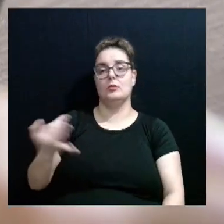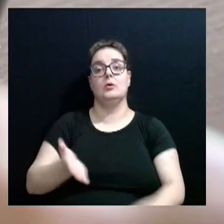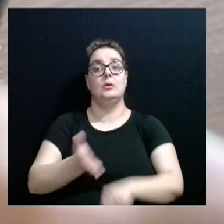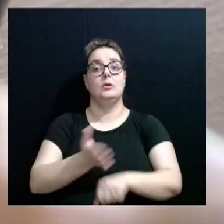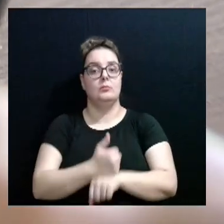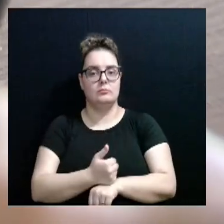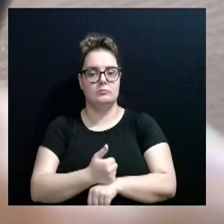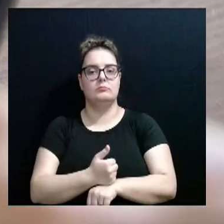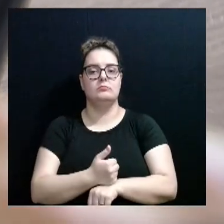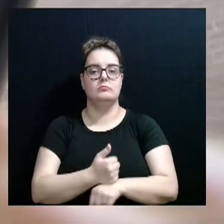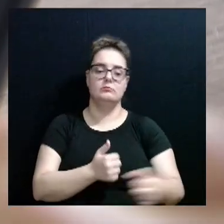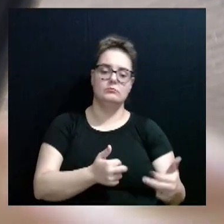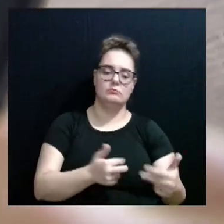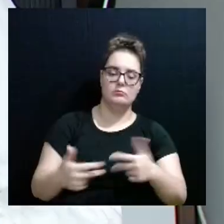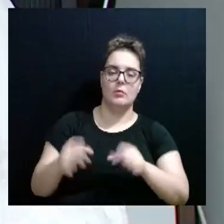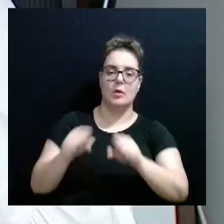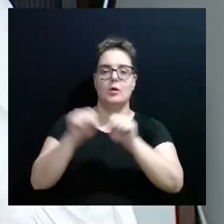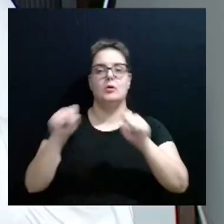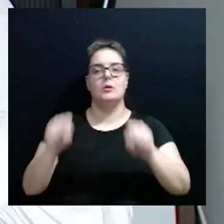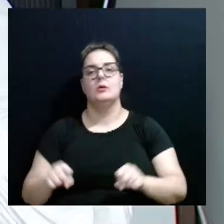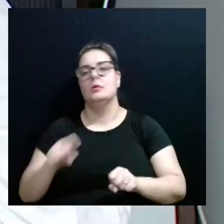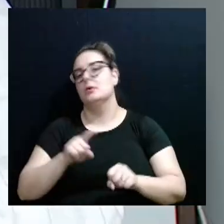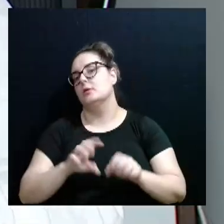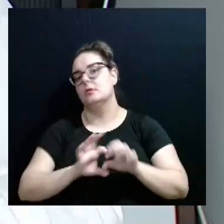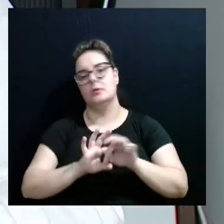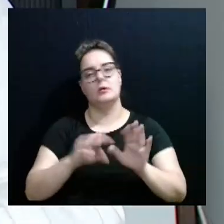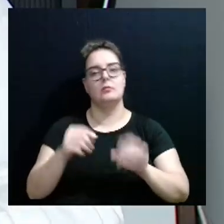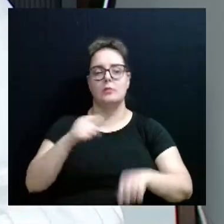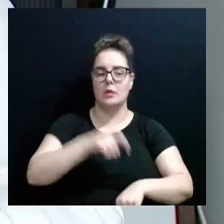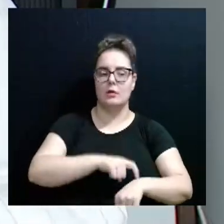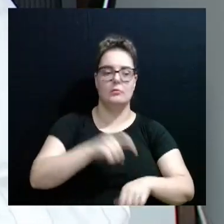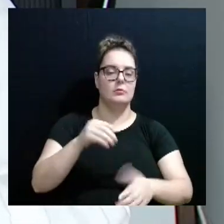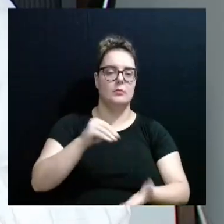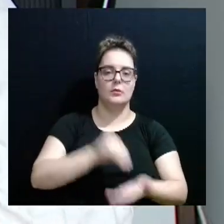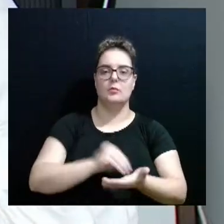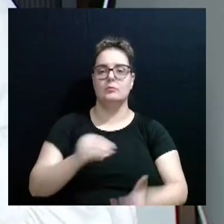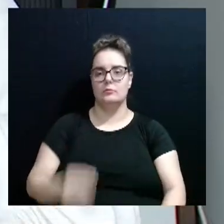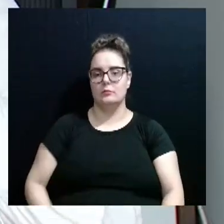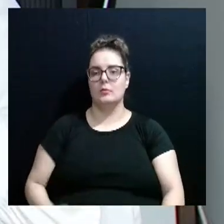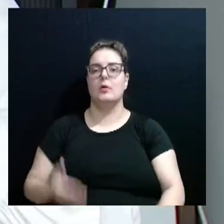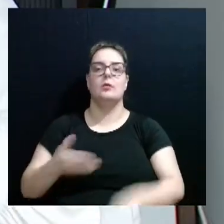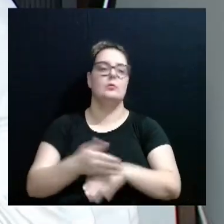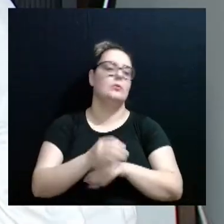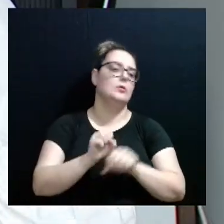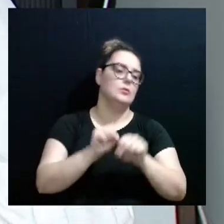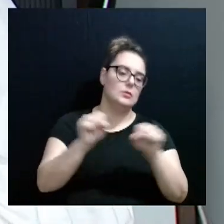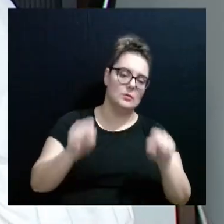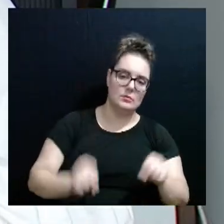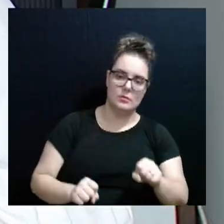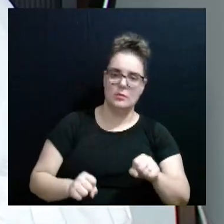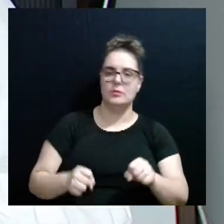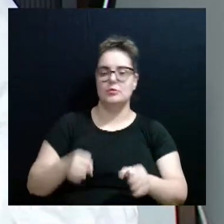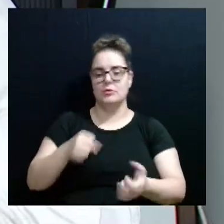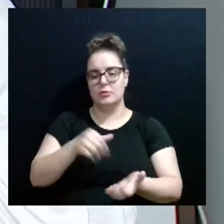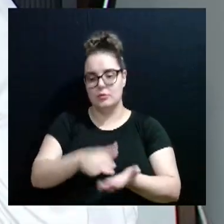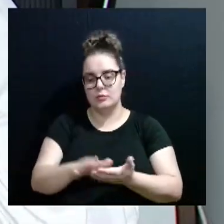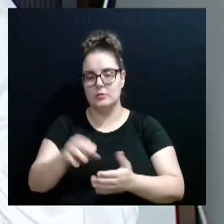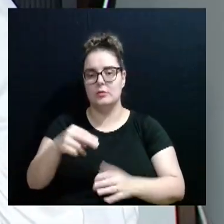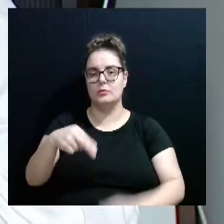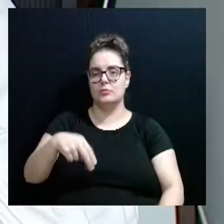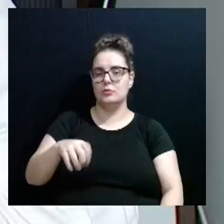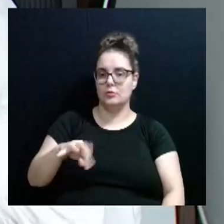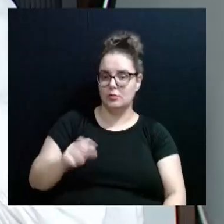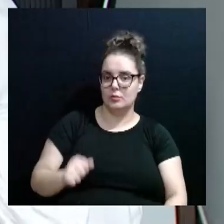o sistema e não deixar para a última hora. Entrar em contato com o sistema de emissão de nota, tentar emitir a nota com os